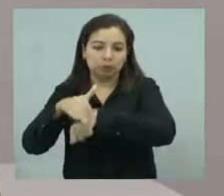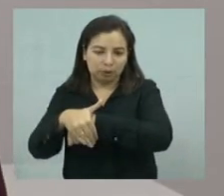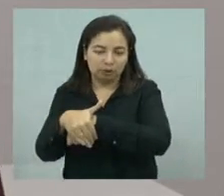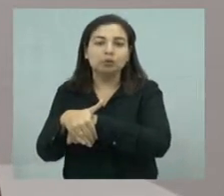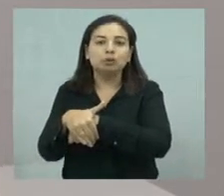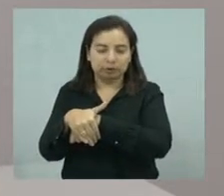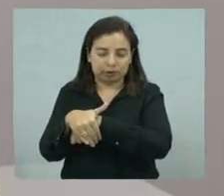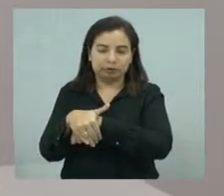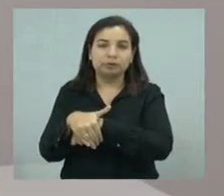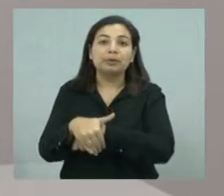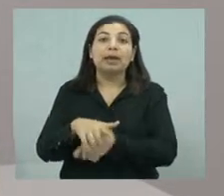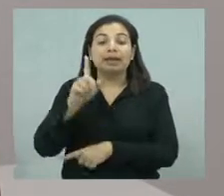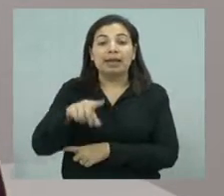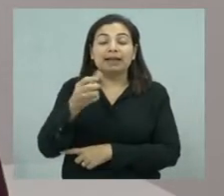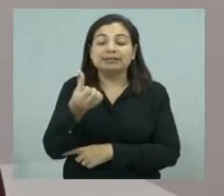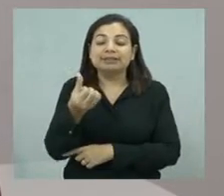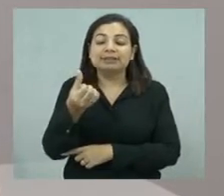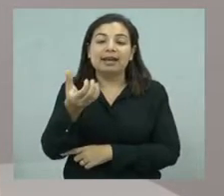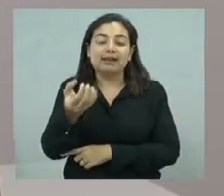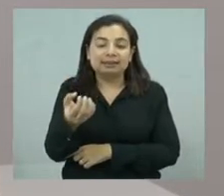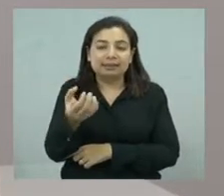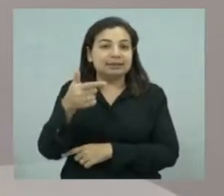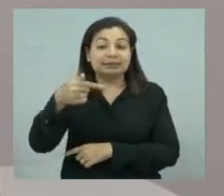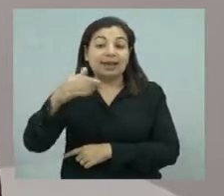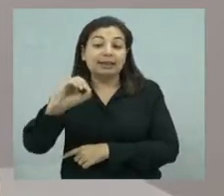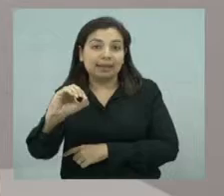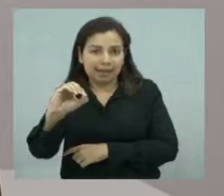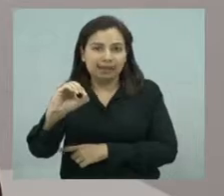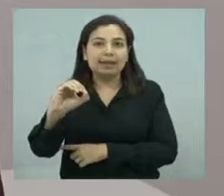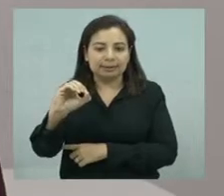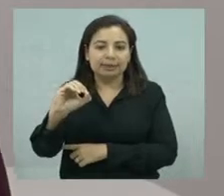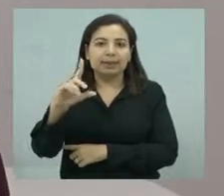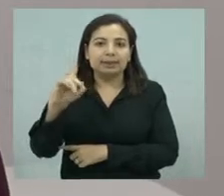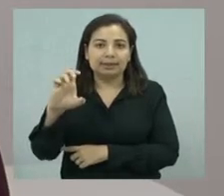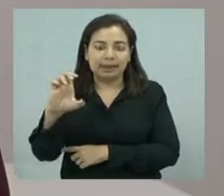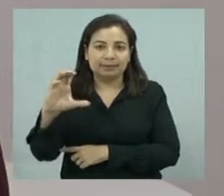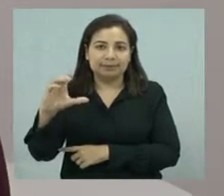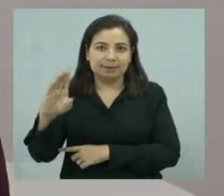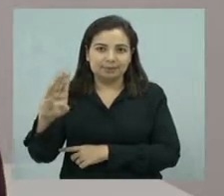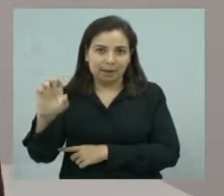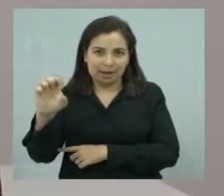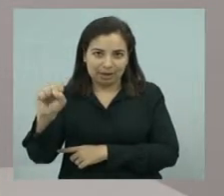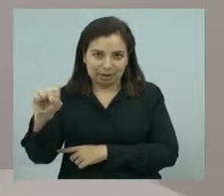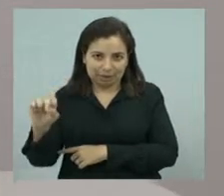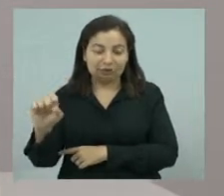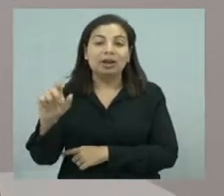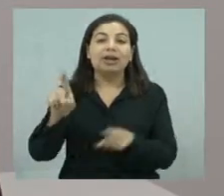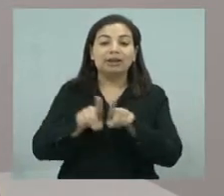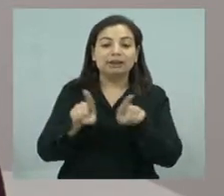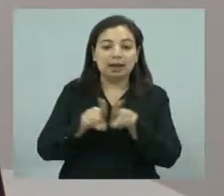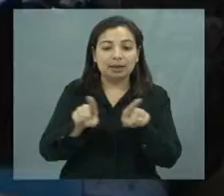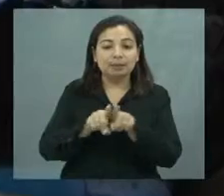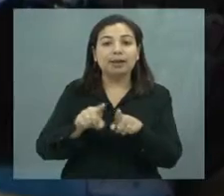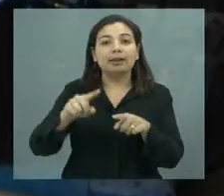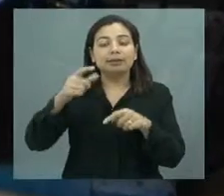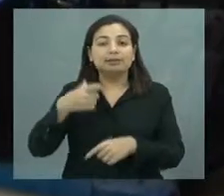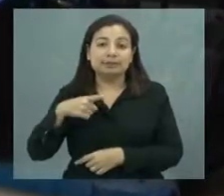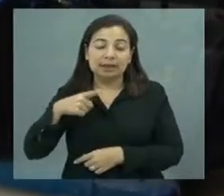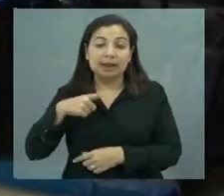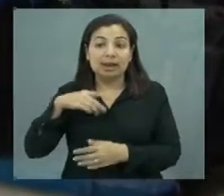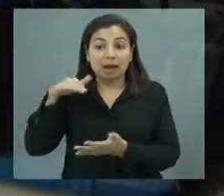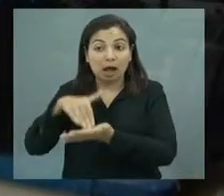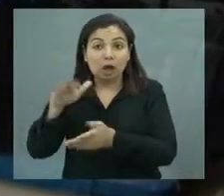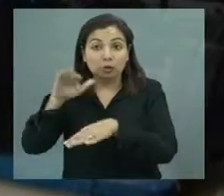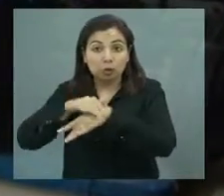de 70 decibéis. E o período noturno, de 22 às 6 horas, o limite cai para 60 decibéis. Uma